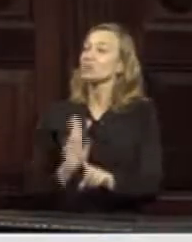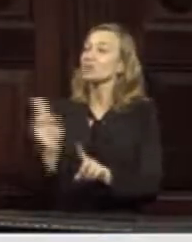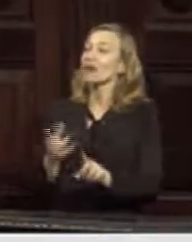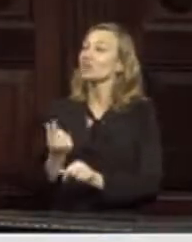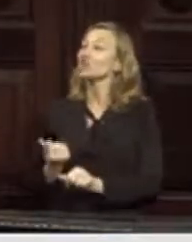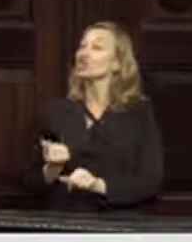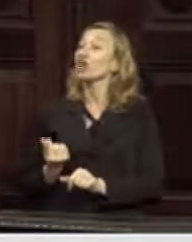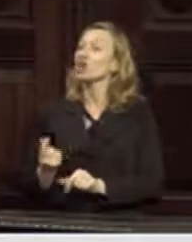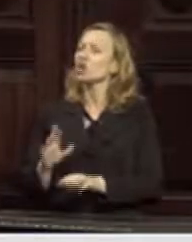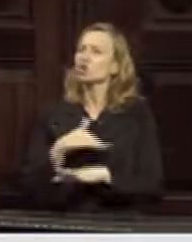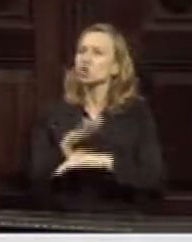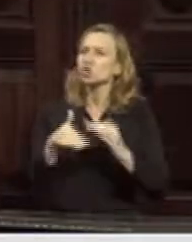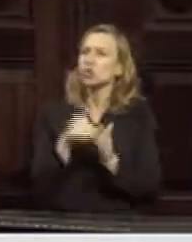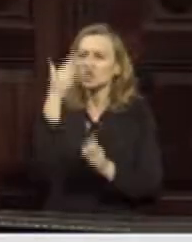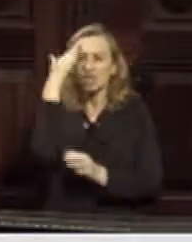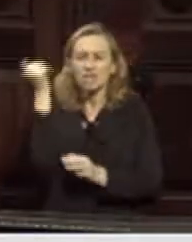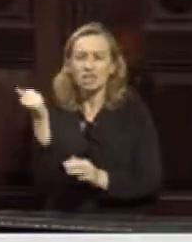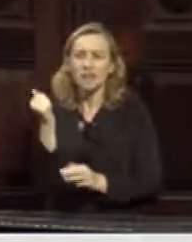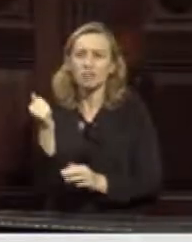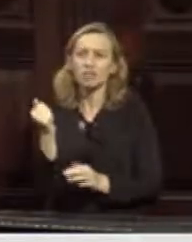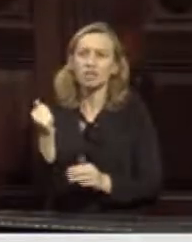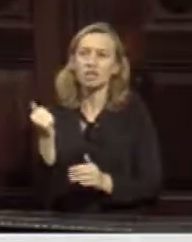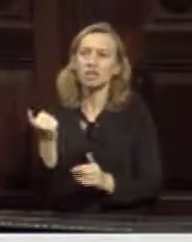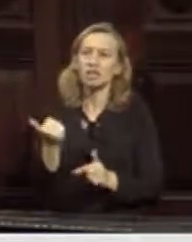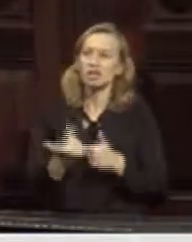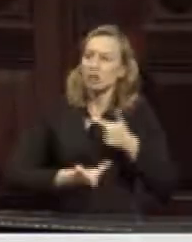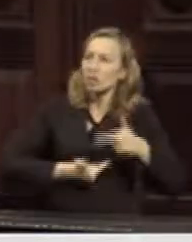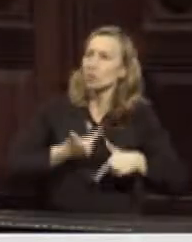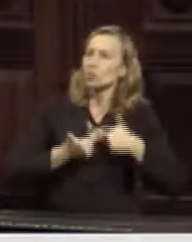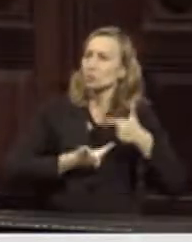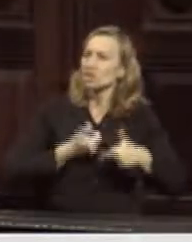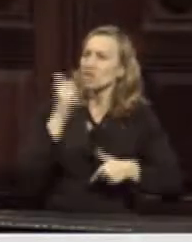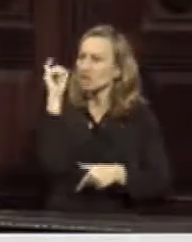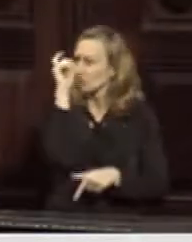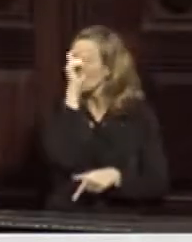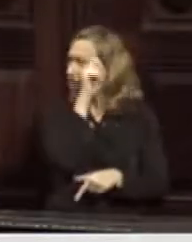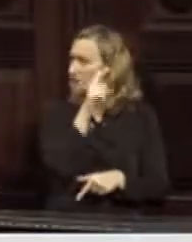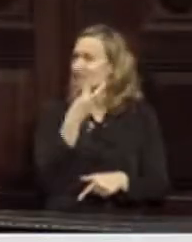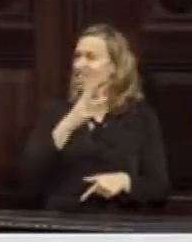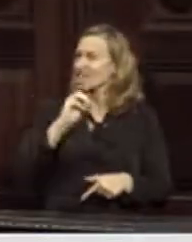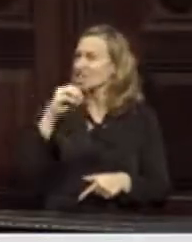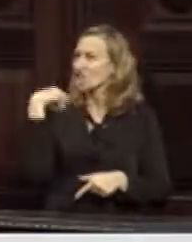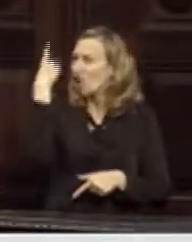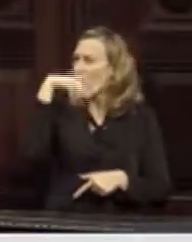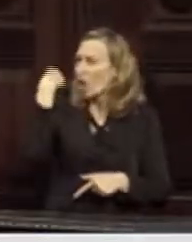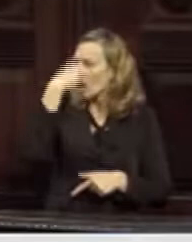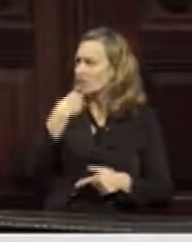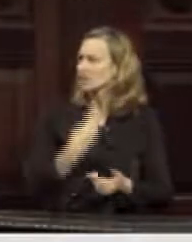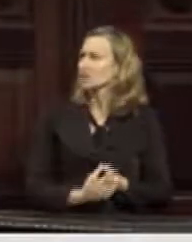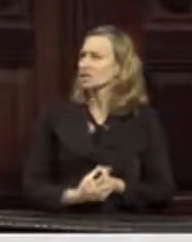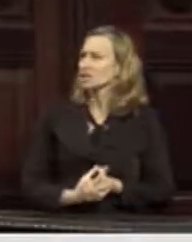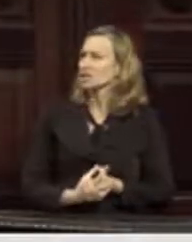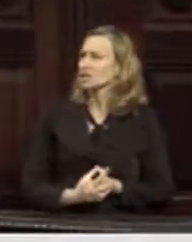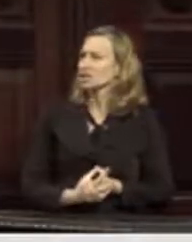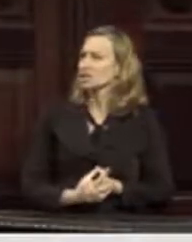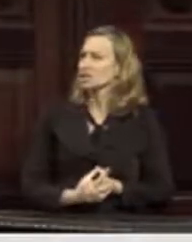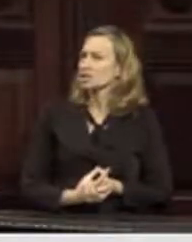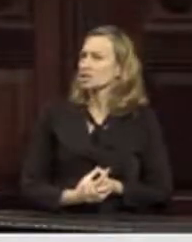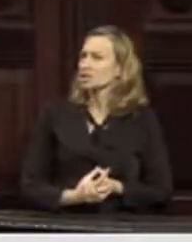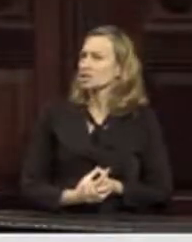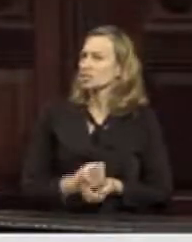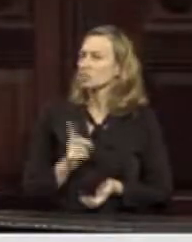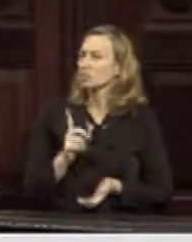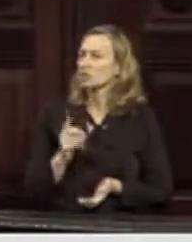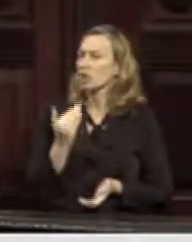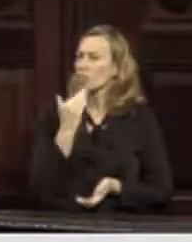sabem que a fixação da jornada para a enfermagem em 30 horas não só atende a uma